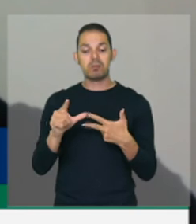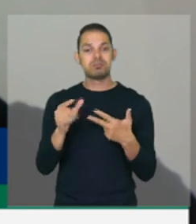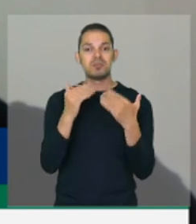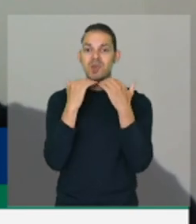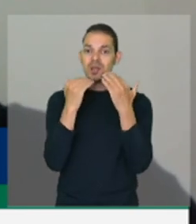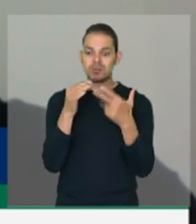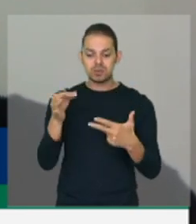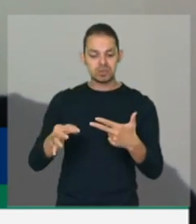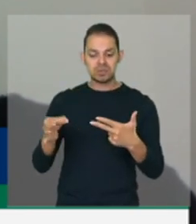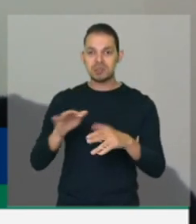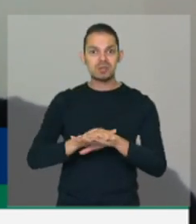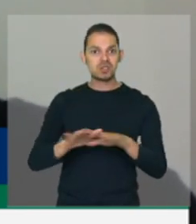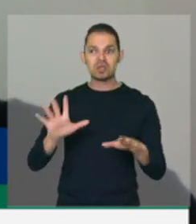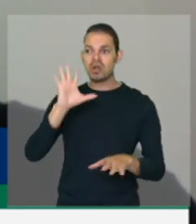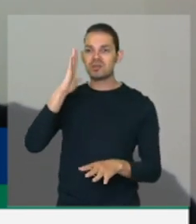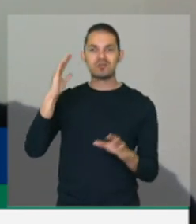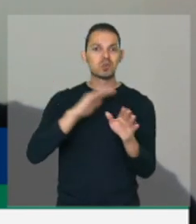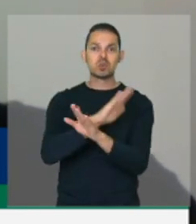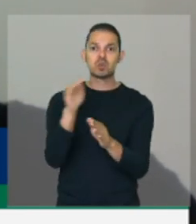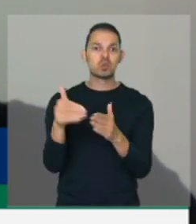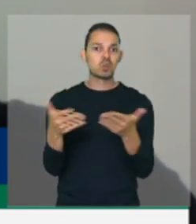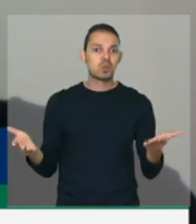o judiciário, ele decidiria tudo.